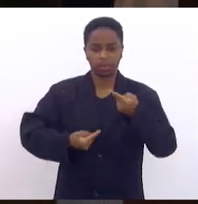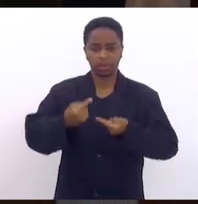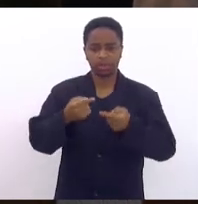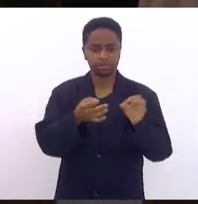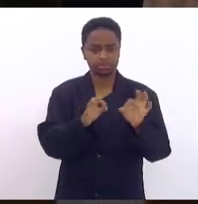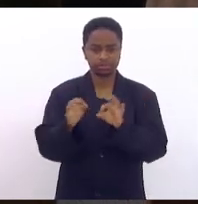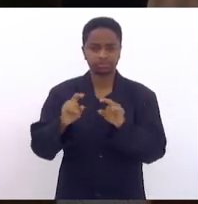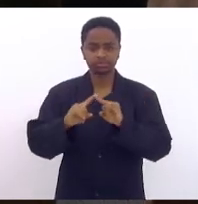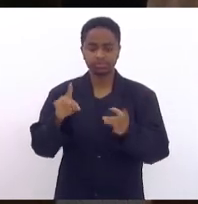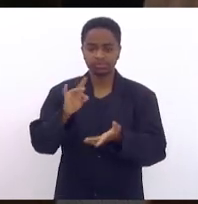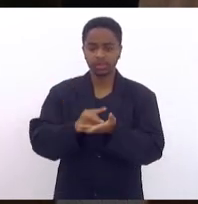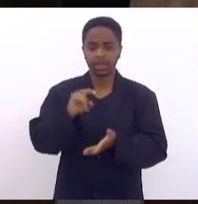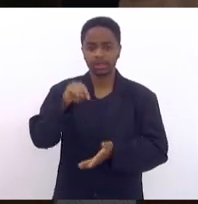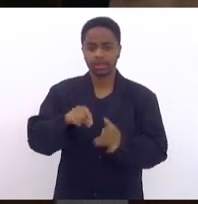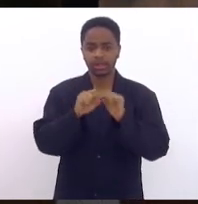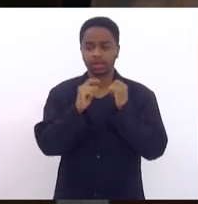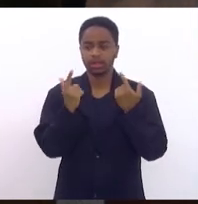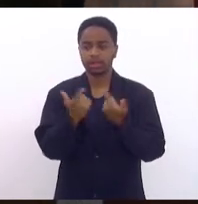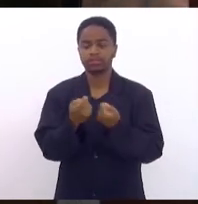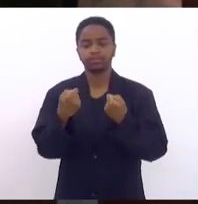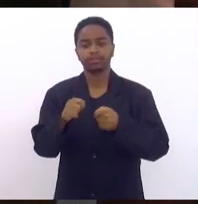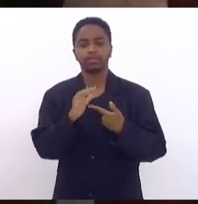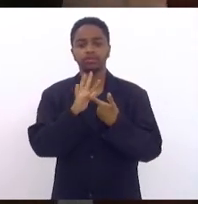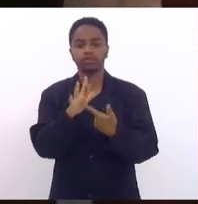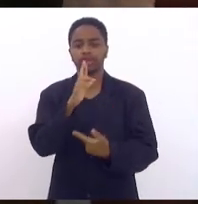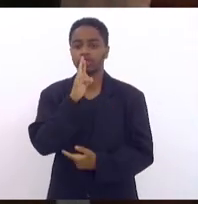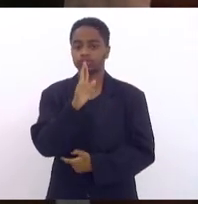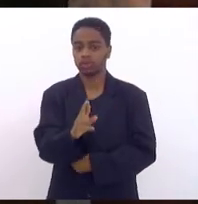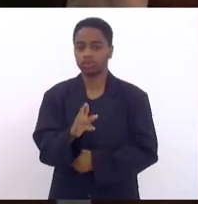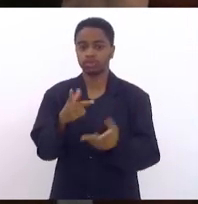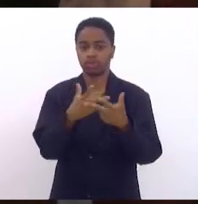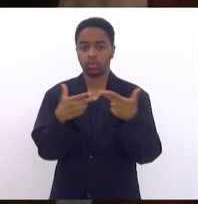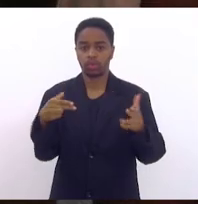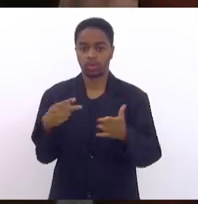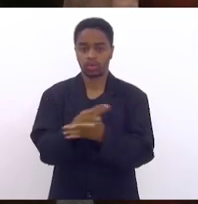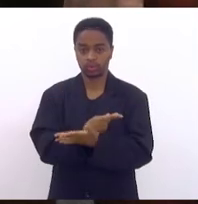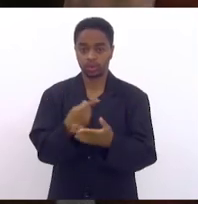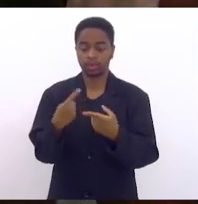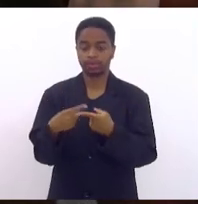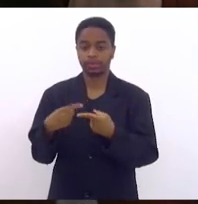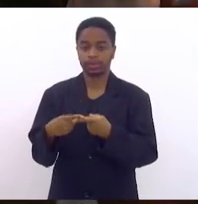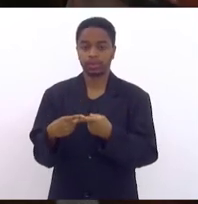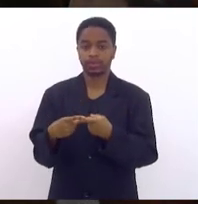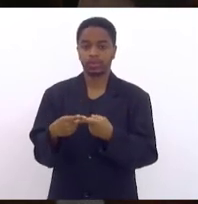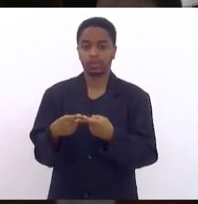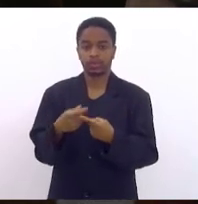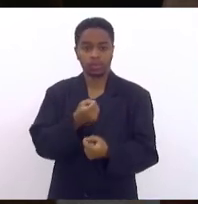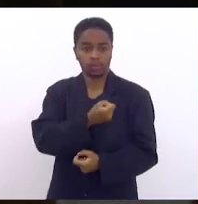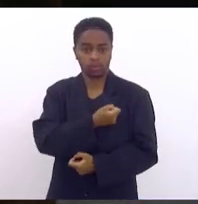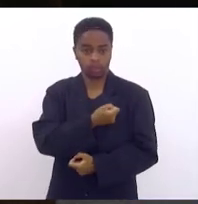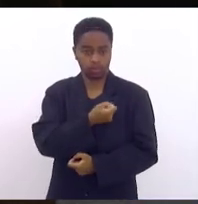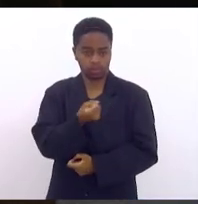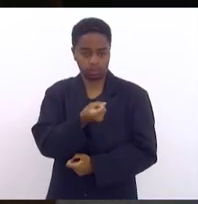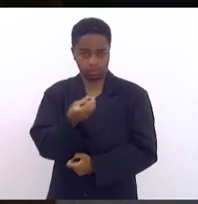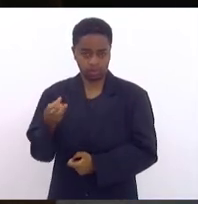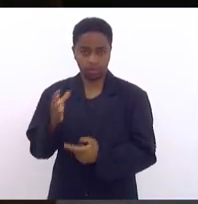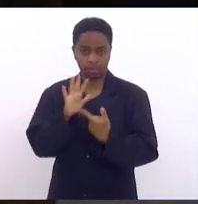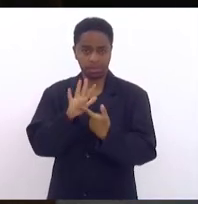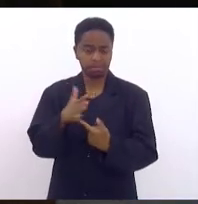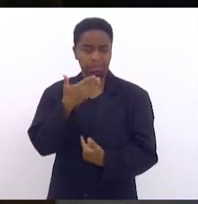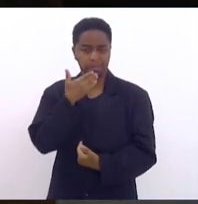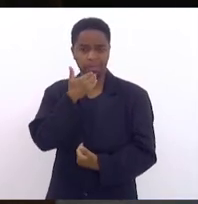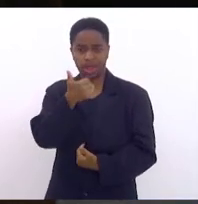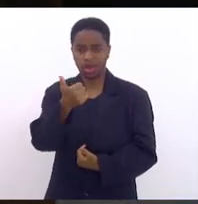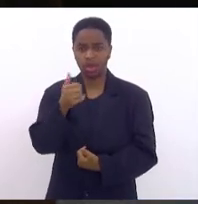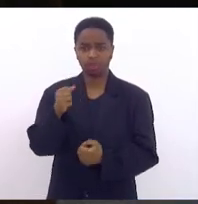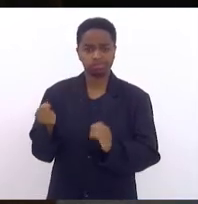que a Assembleia Legislativa tem que dar a resposta do que tem acontecido. Os números, deputada Célia, são os melhores números da segurança em